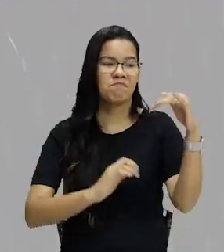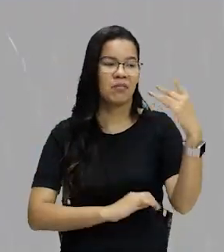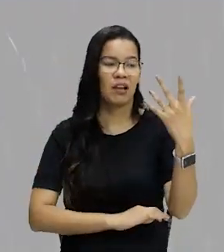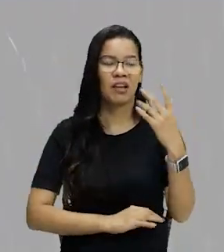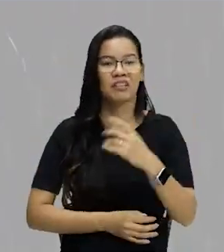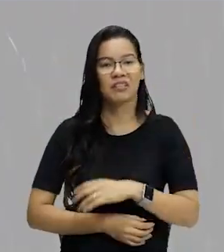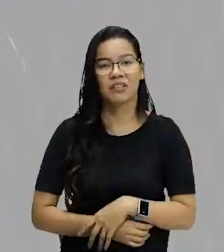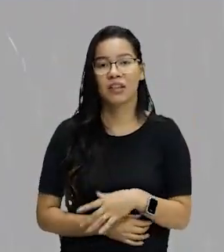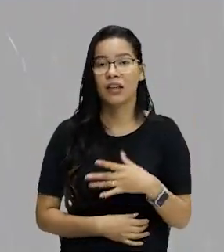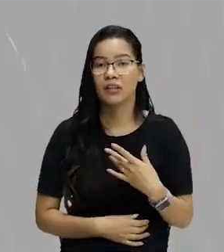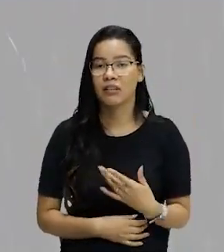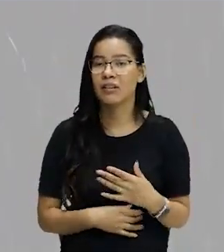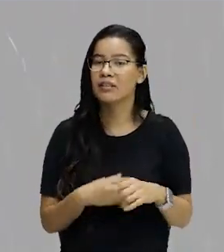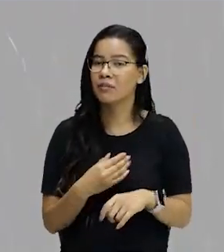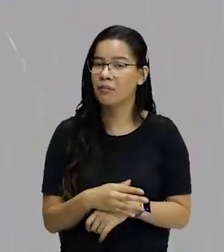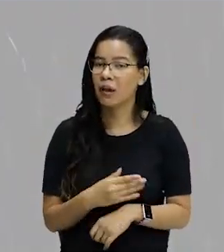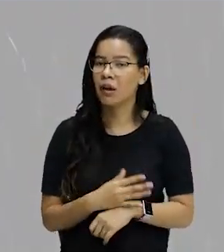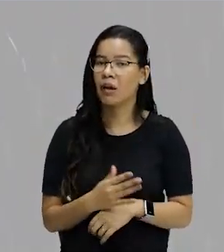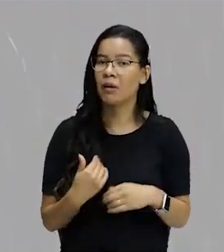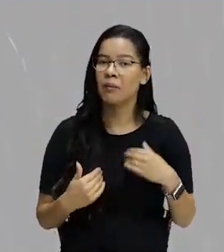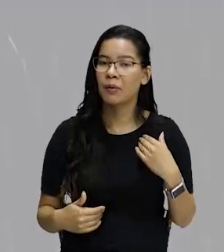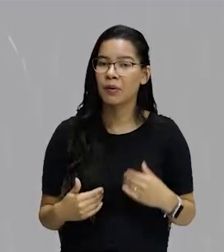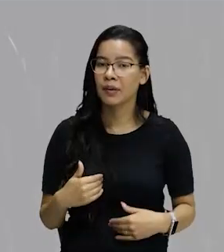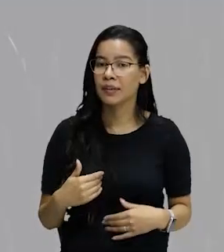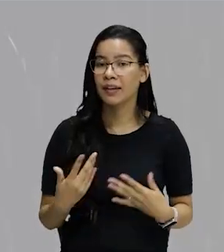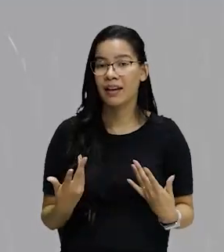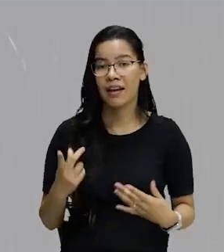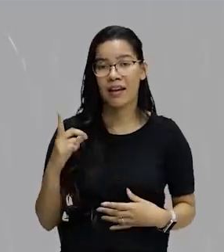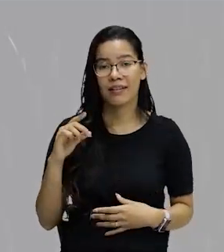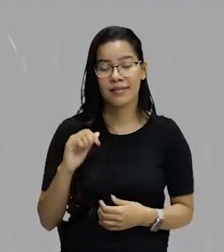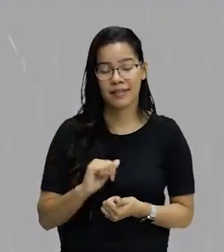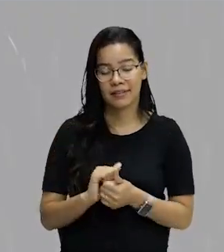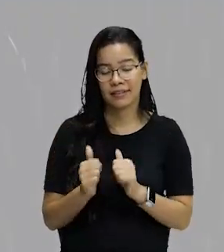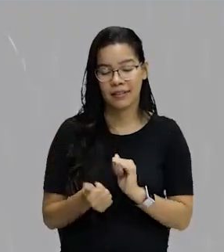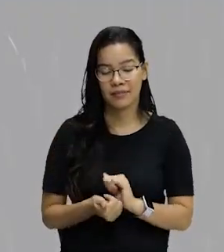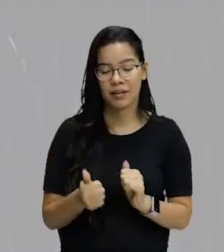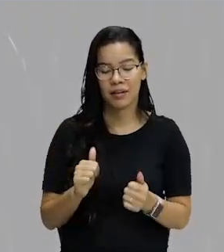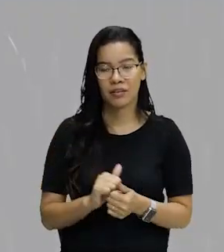práticas corporais acabam que sendo adaptadas para ambientes